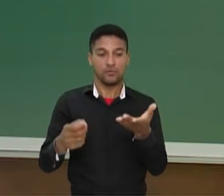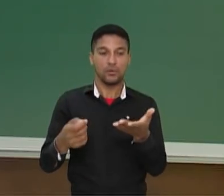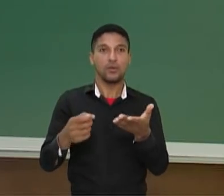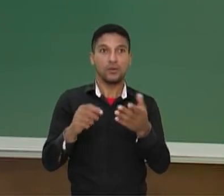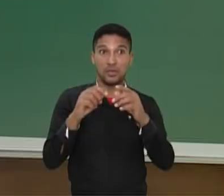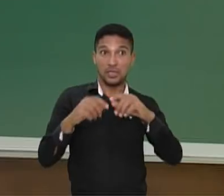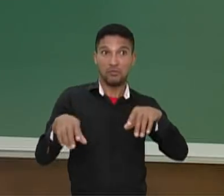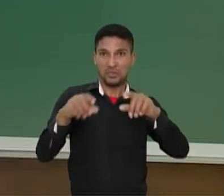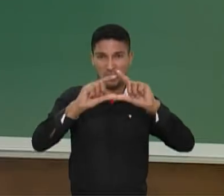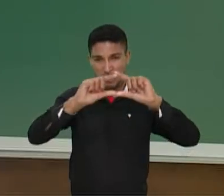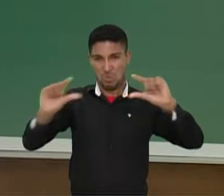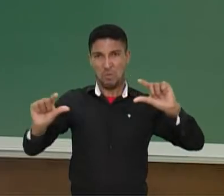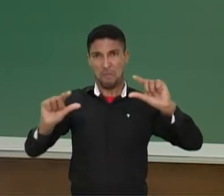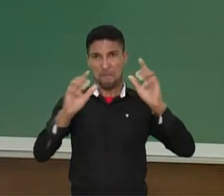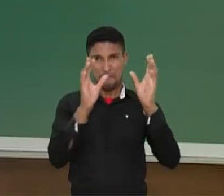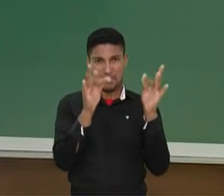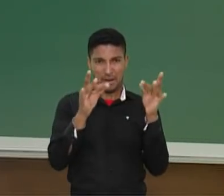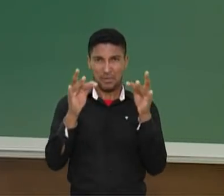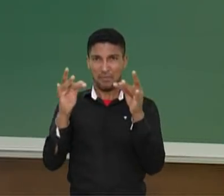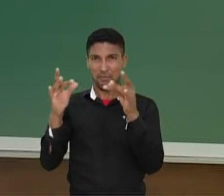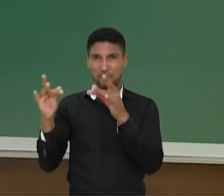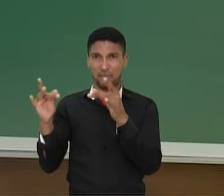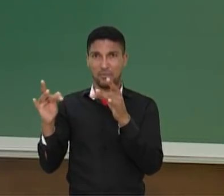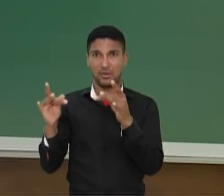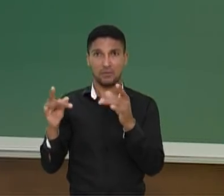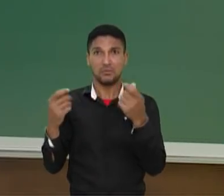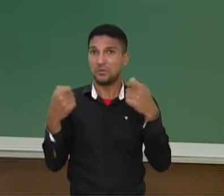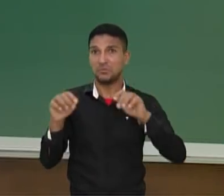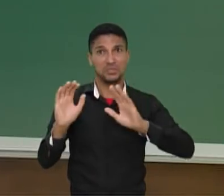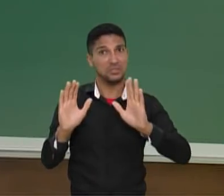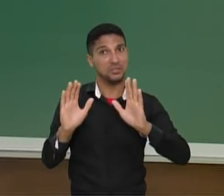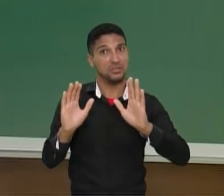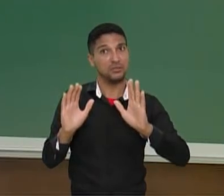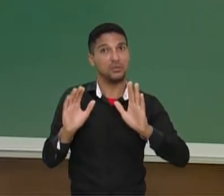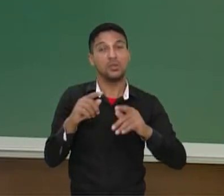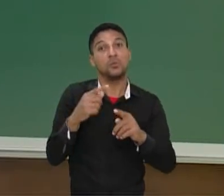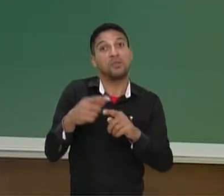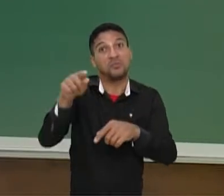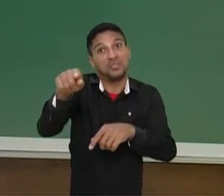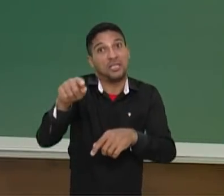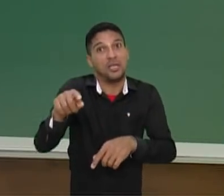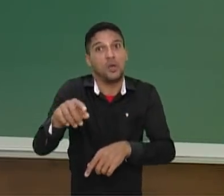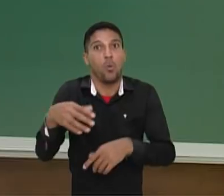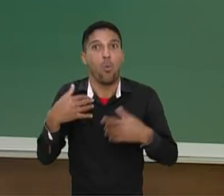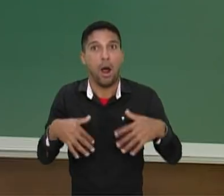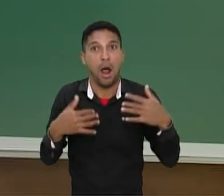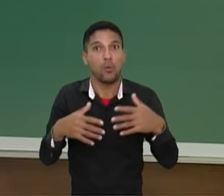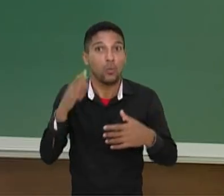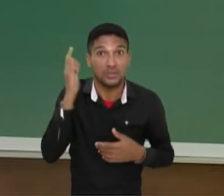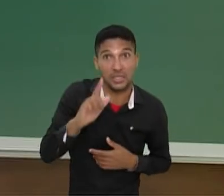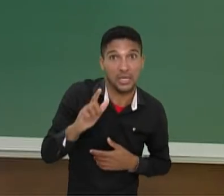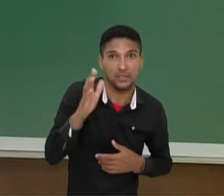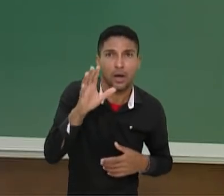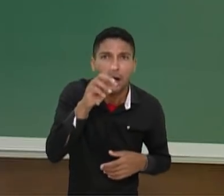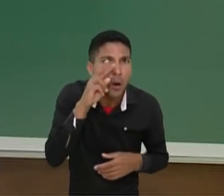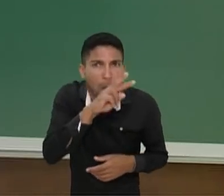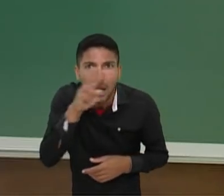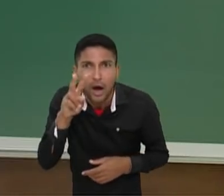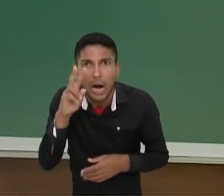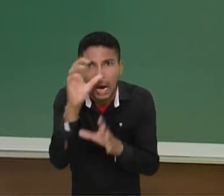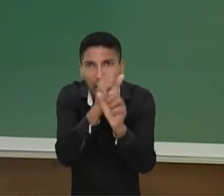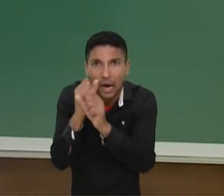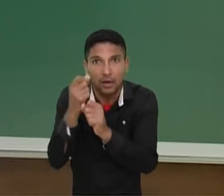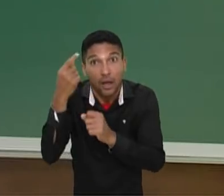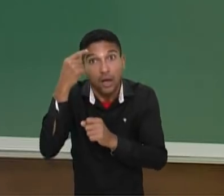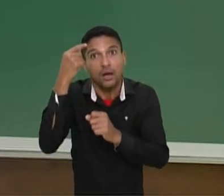aqui precisa fazer devagar o negócio, tá bom? Porque eu não tenho essa agilidade que você tem aí, não. Então, vamos fazer devagar. Aí tá, eu tenho